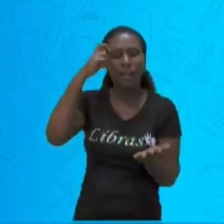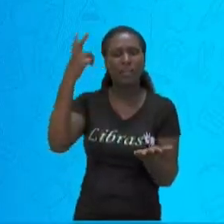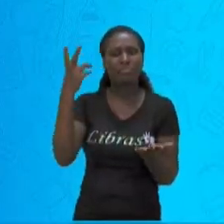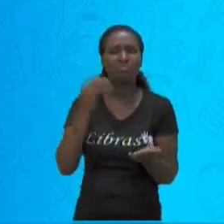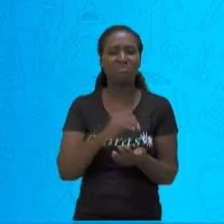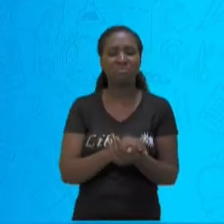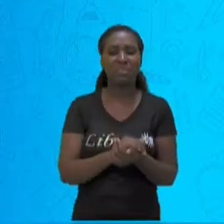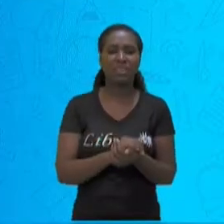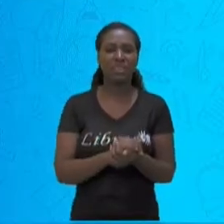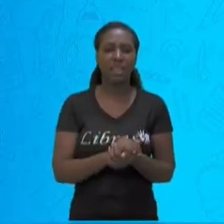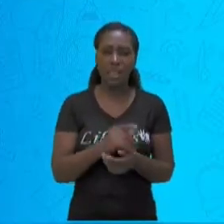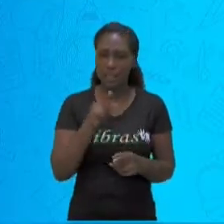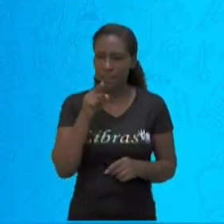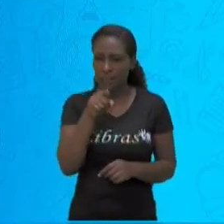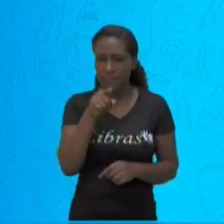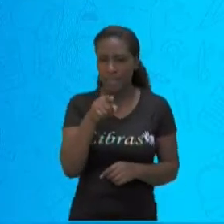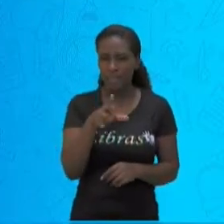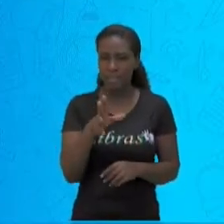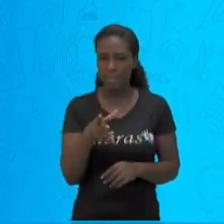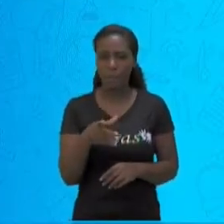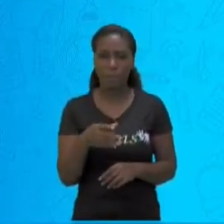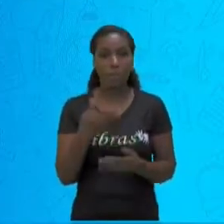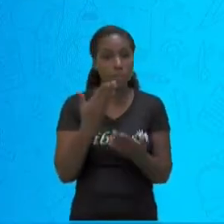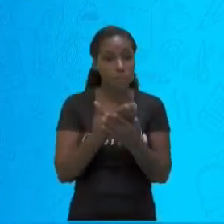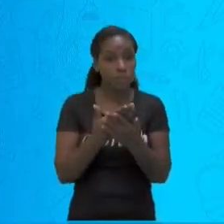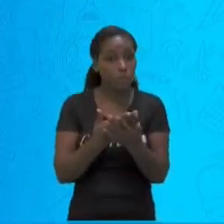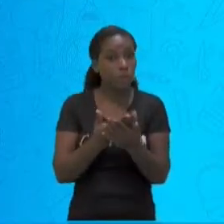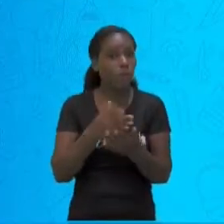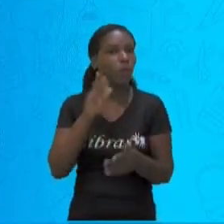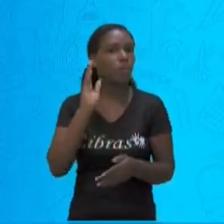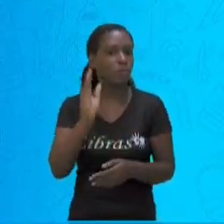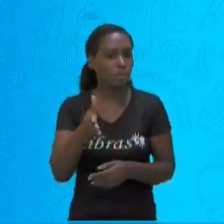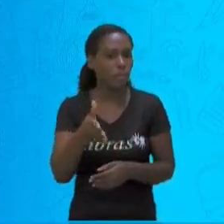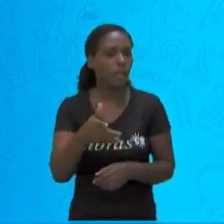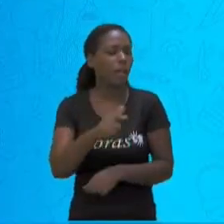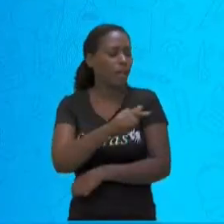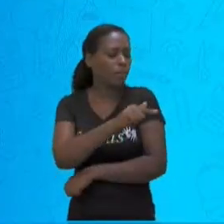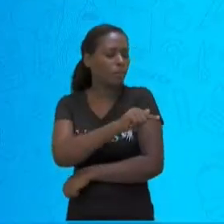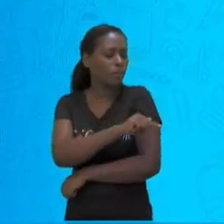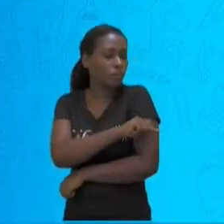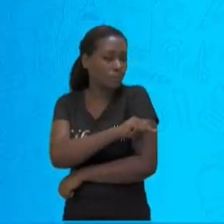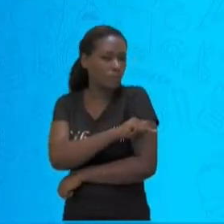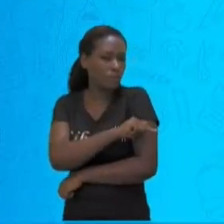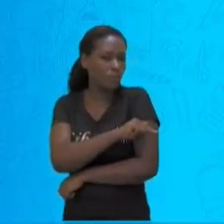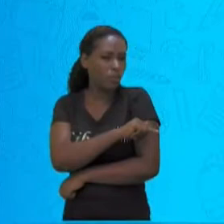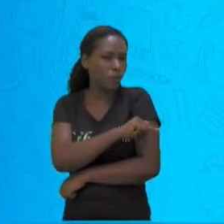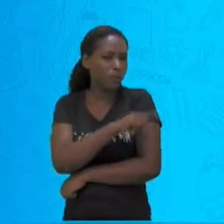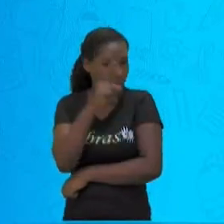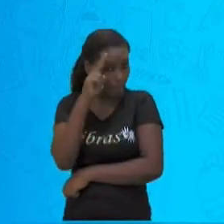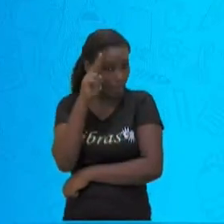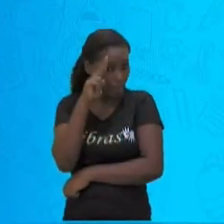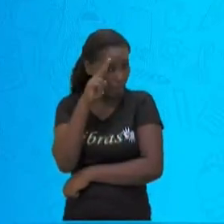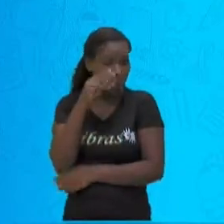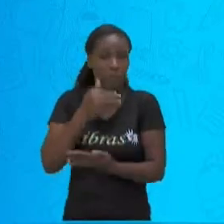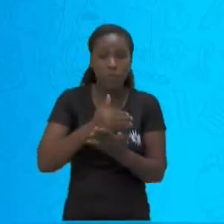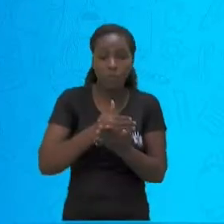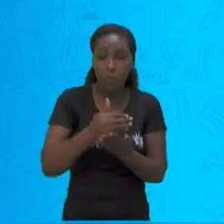desde o sétimo ano, quando você começou a estudar Brasil, que